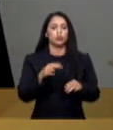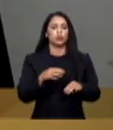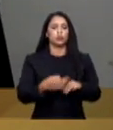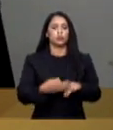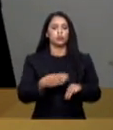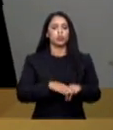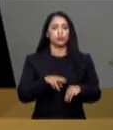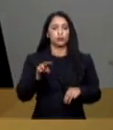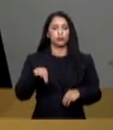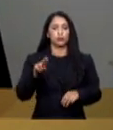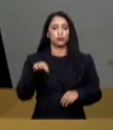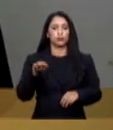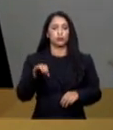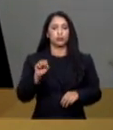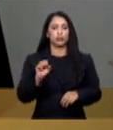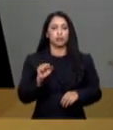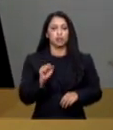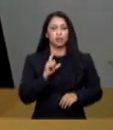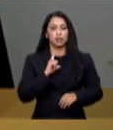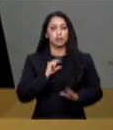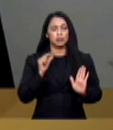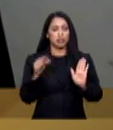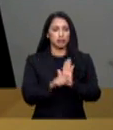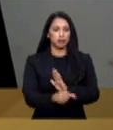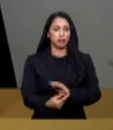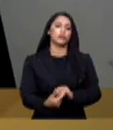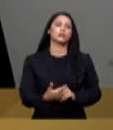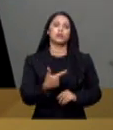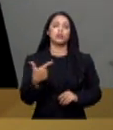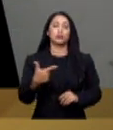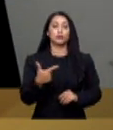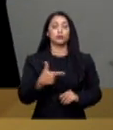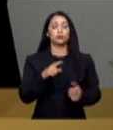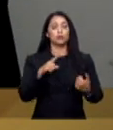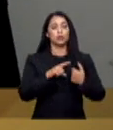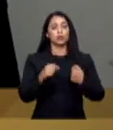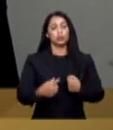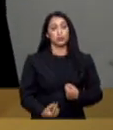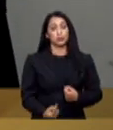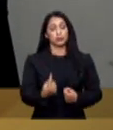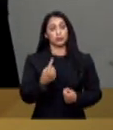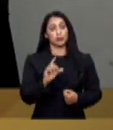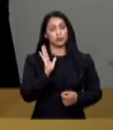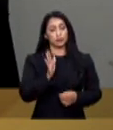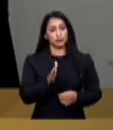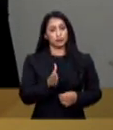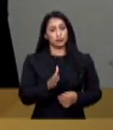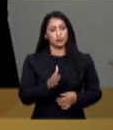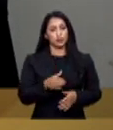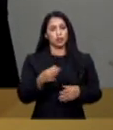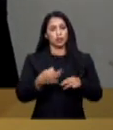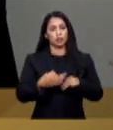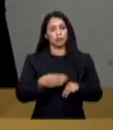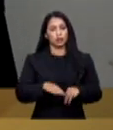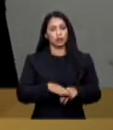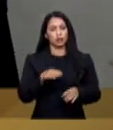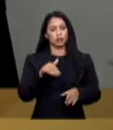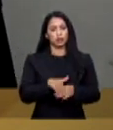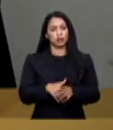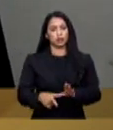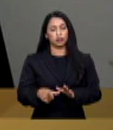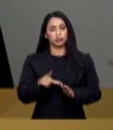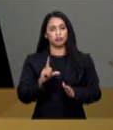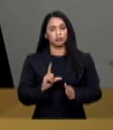parágrafo 2º do artigo 1º, senhor presidente, não vislumbro, como já foi aqui feito pelos ministros que me antecederam, pelo menos em grande parte,